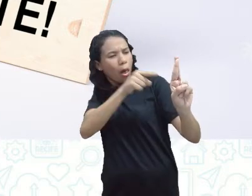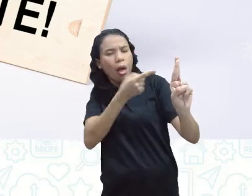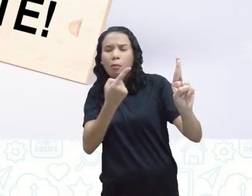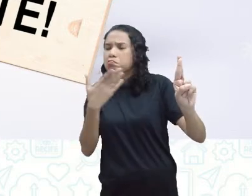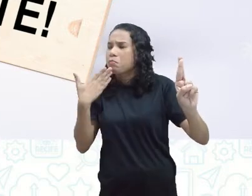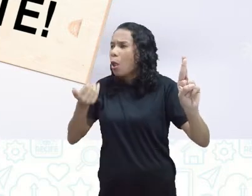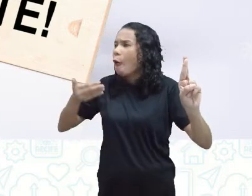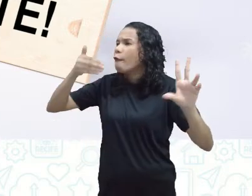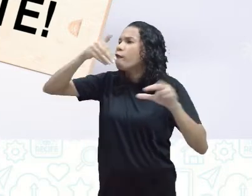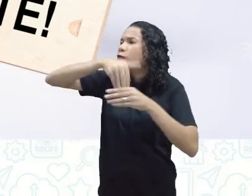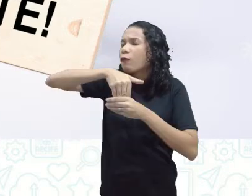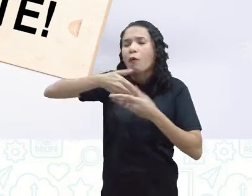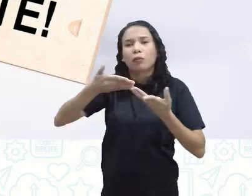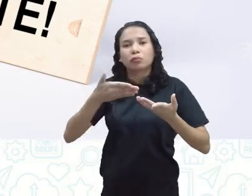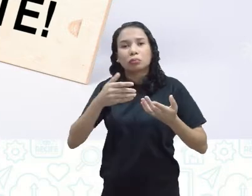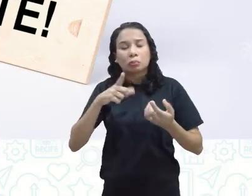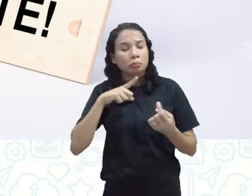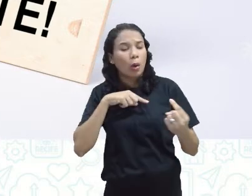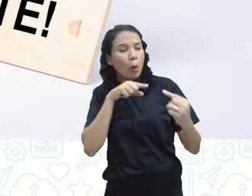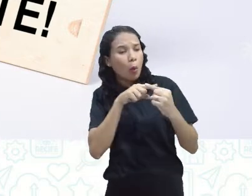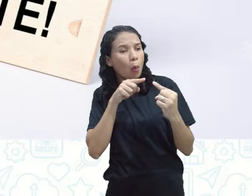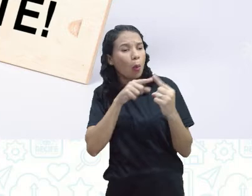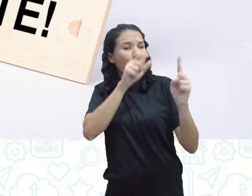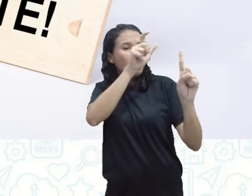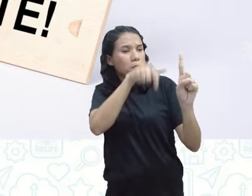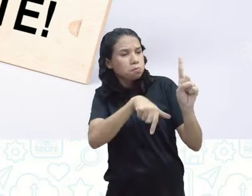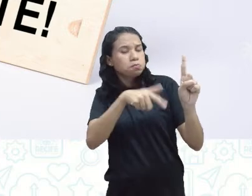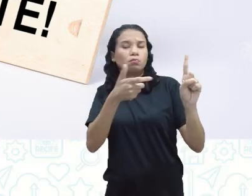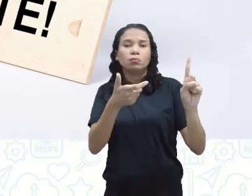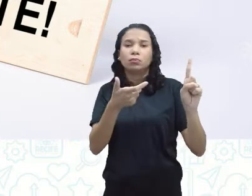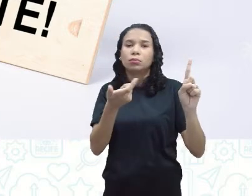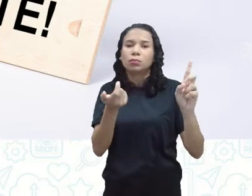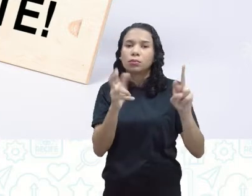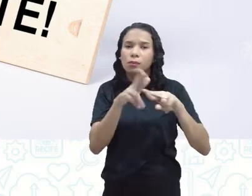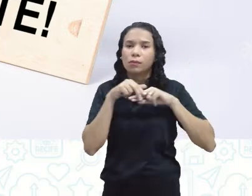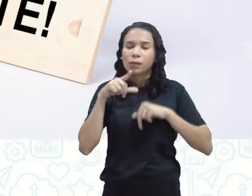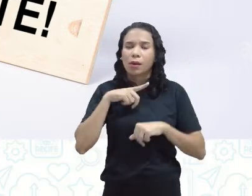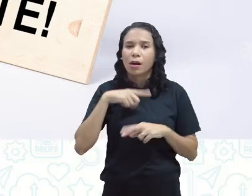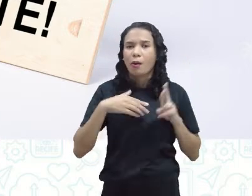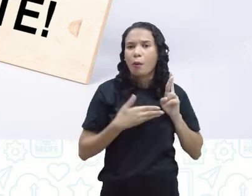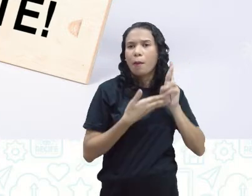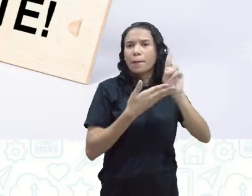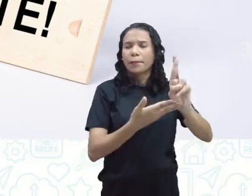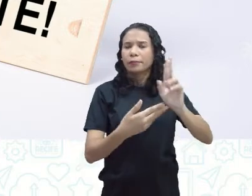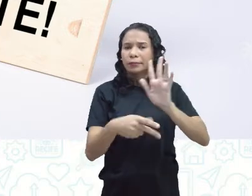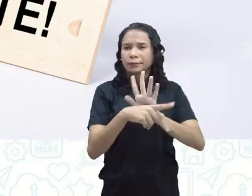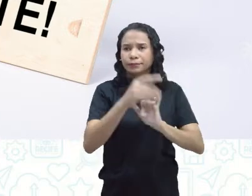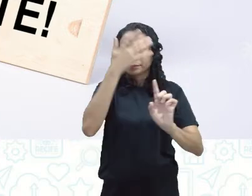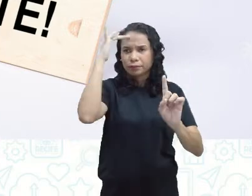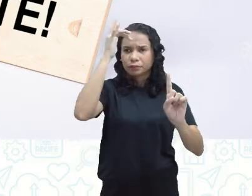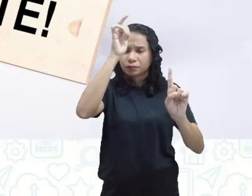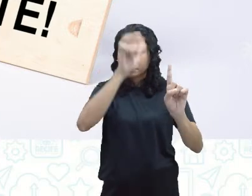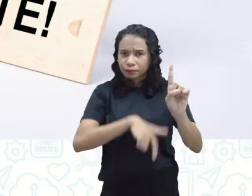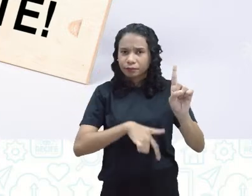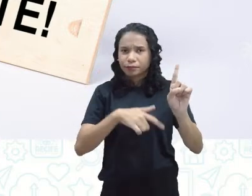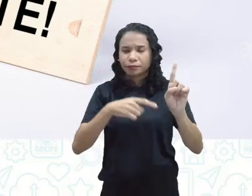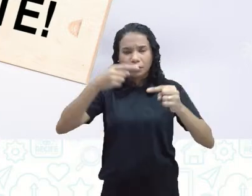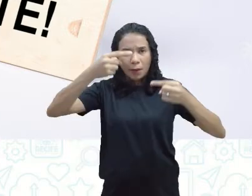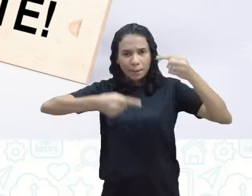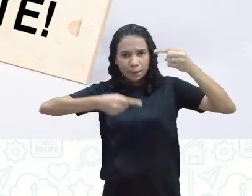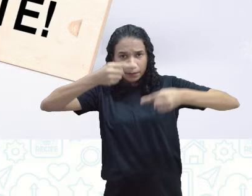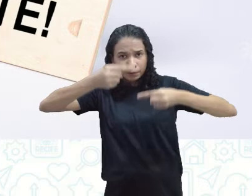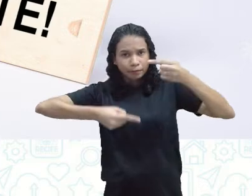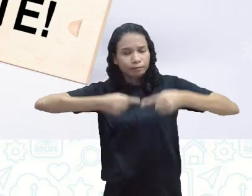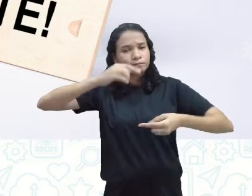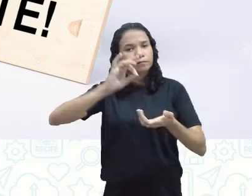mais coerente, mais viável, né, que acha que o representante ali, né, que o político que você